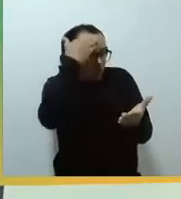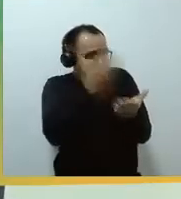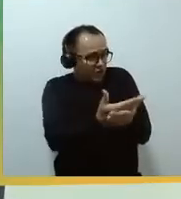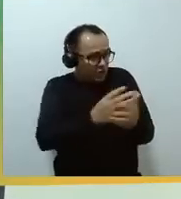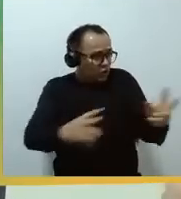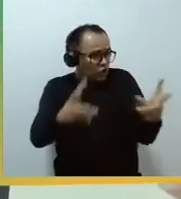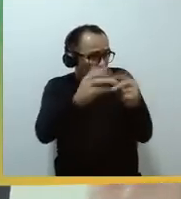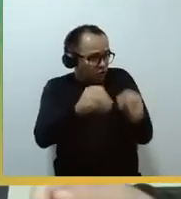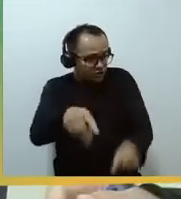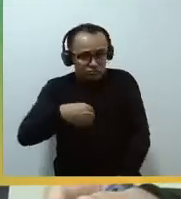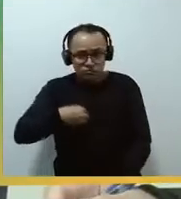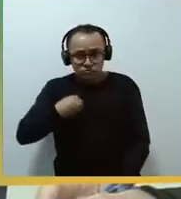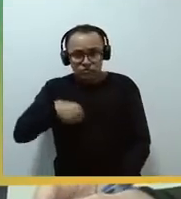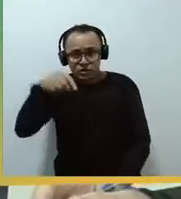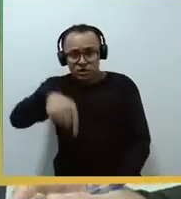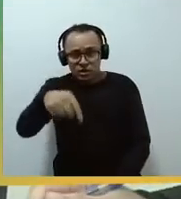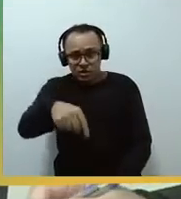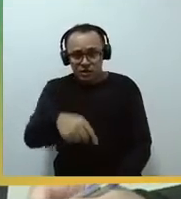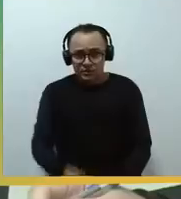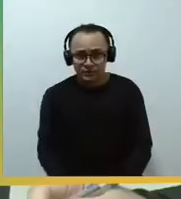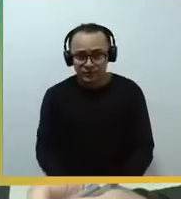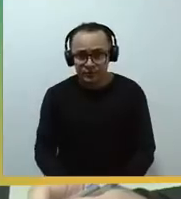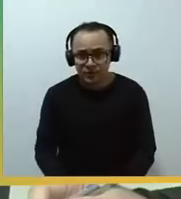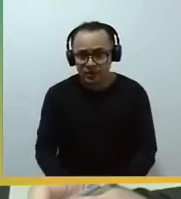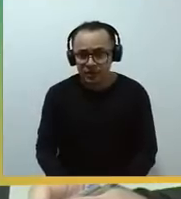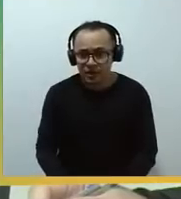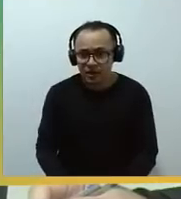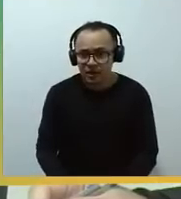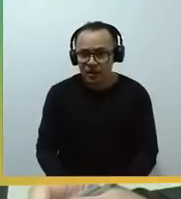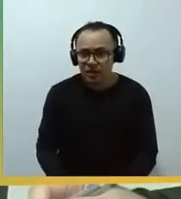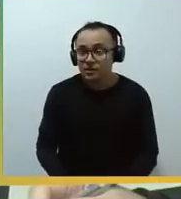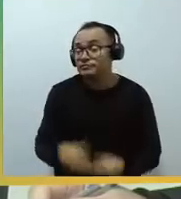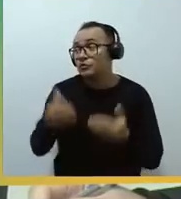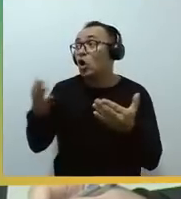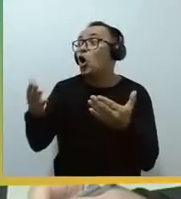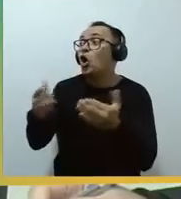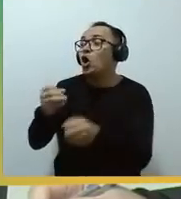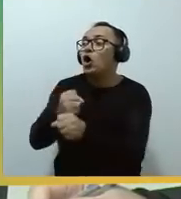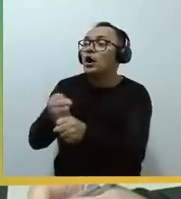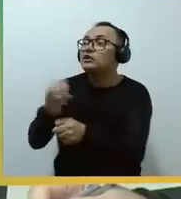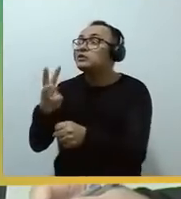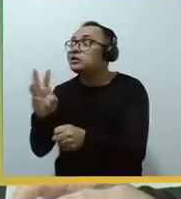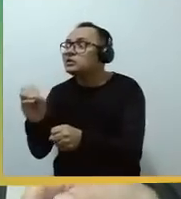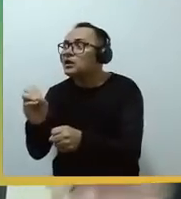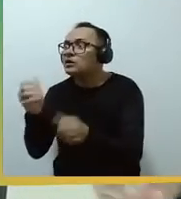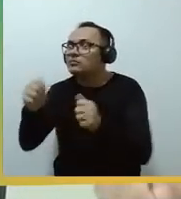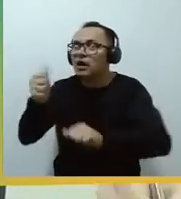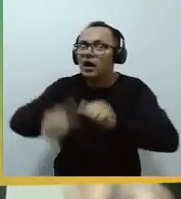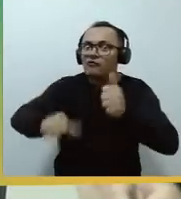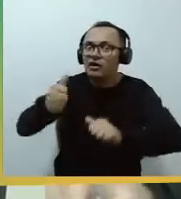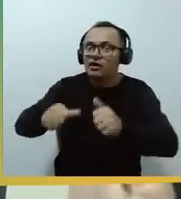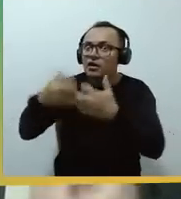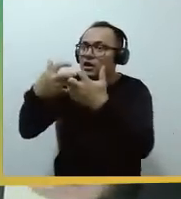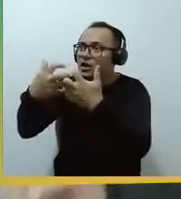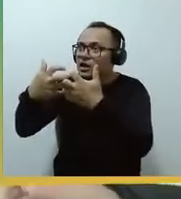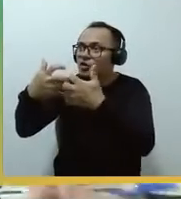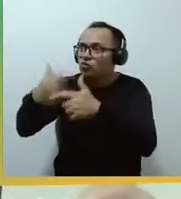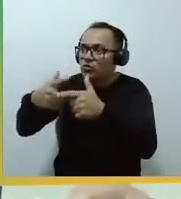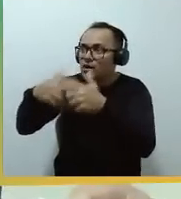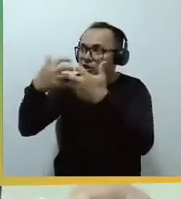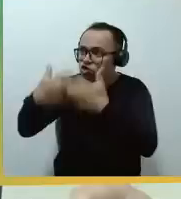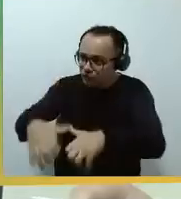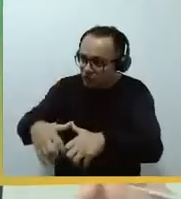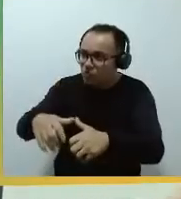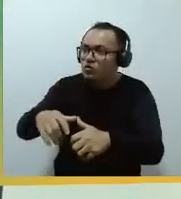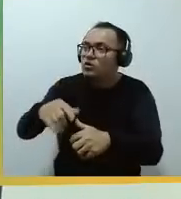aqui. Agora, será que depois de 30 anos não dá para avaliar que nós resolvemos o problema do lixo, que nós resolvemos o problema